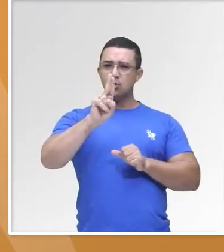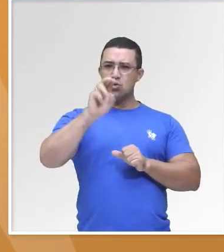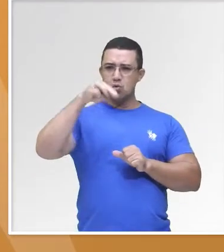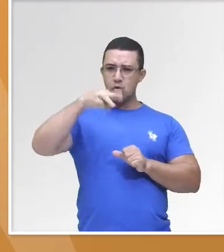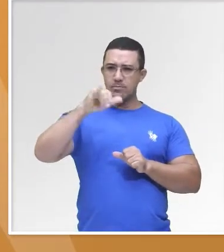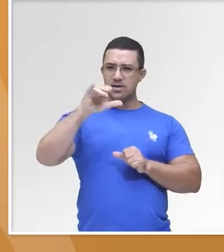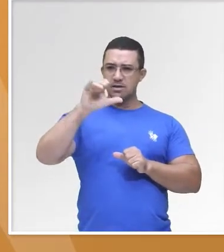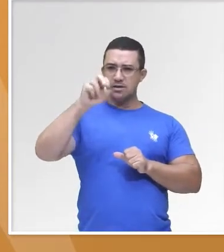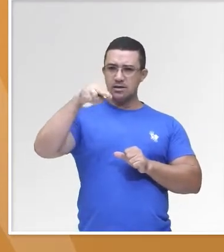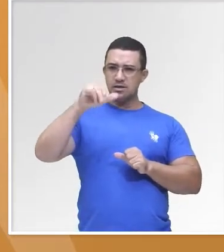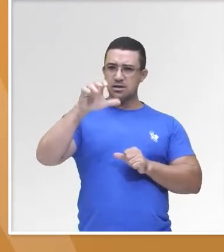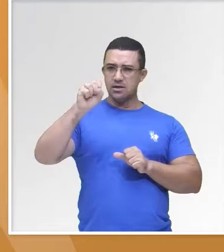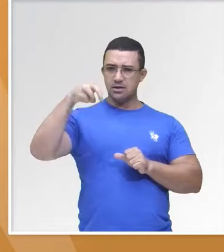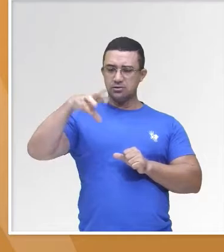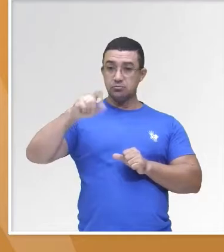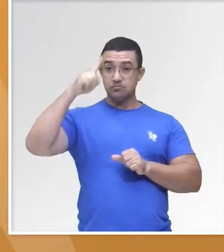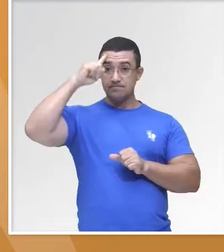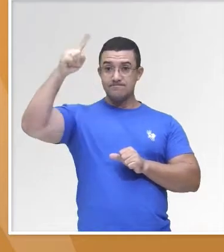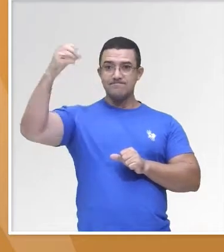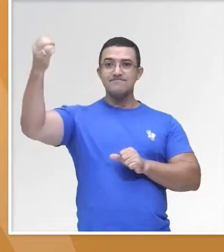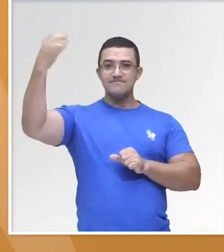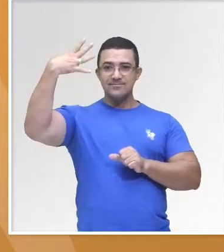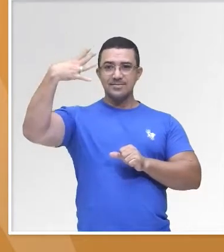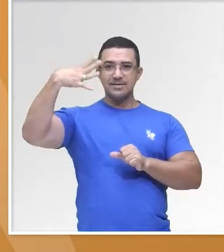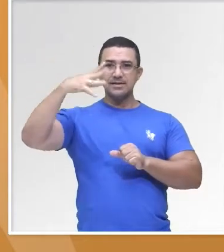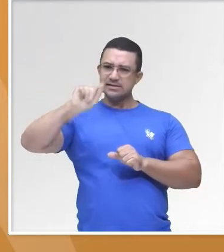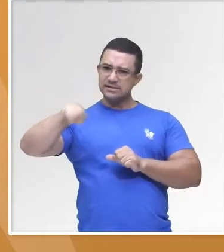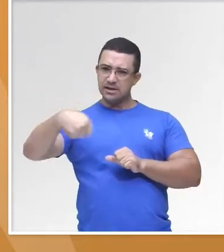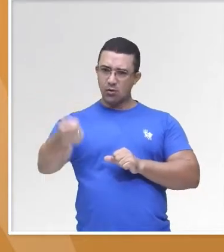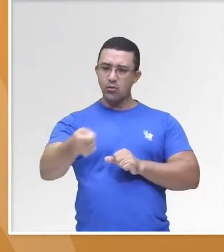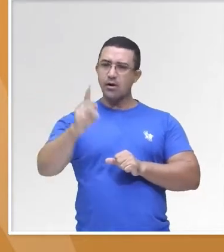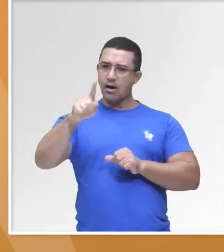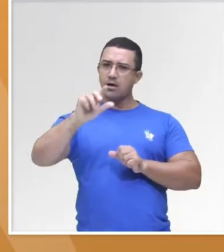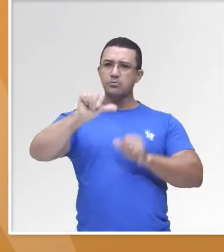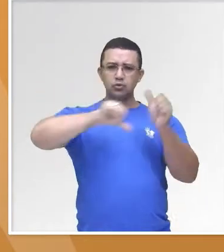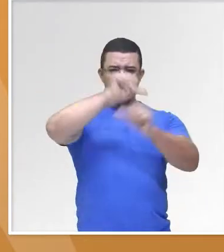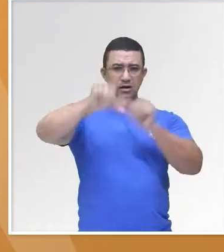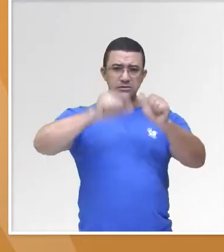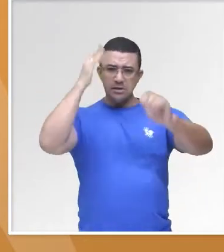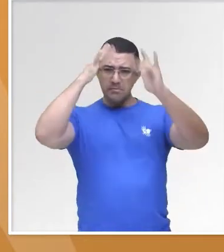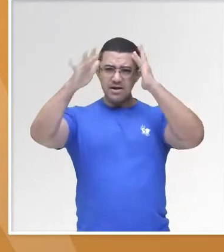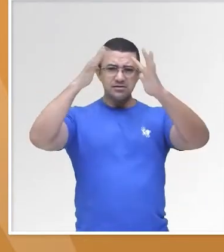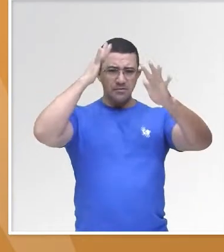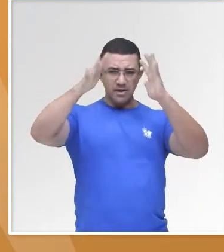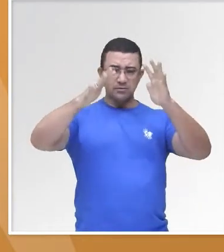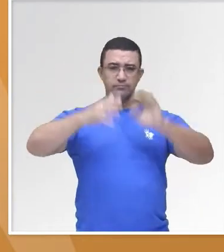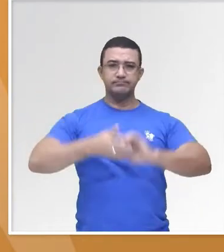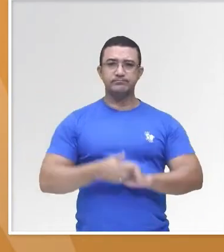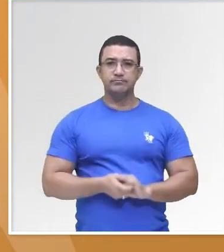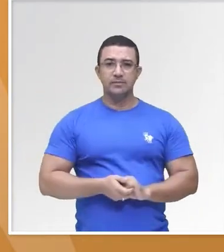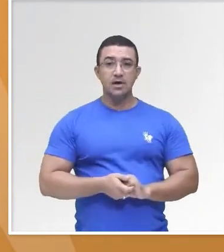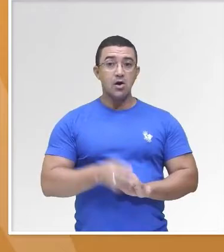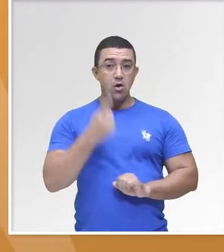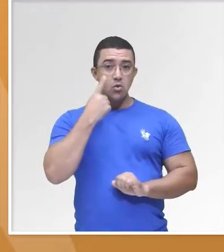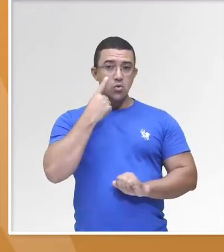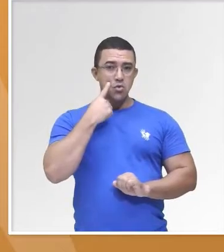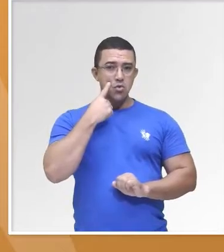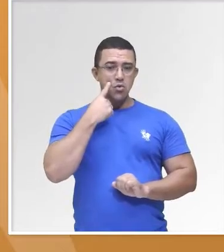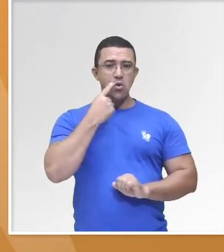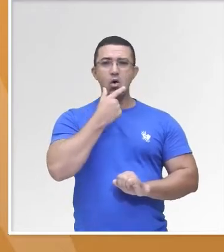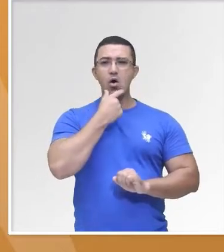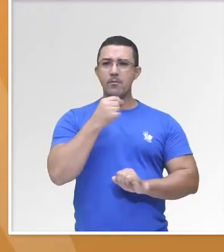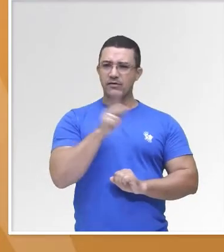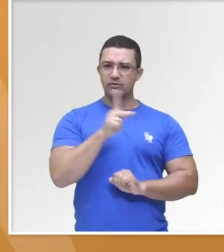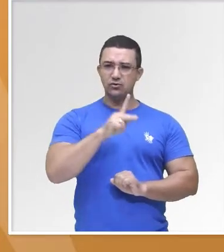trazer várias transformações de pensamento. Por quê? Vejam bem, vocês viram que o professor Temson botou ali